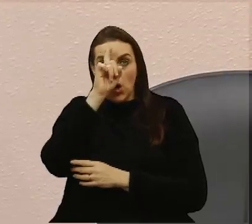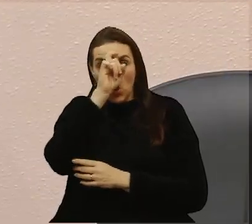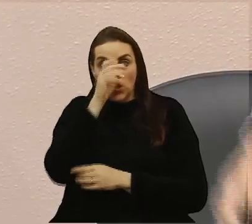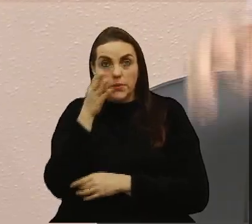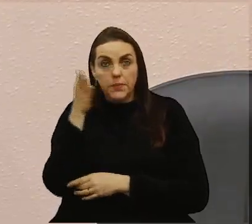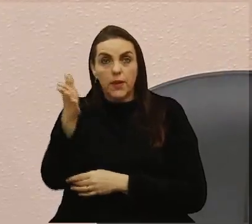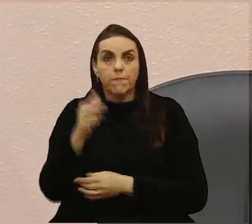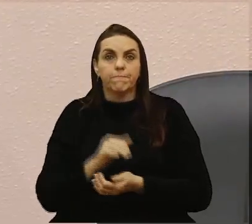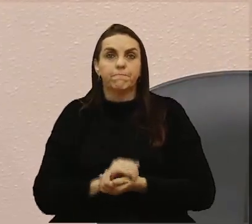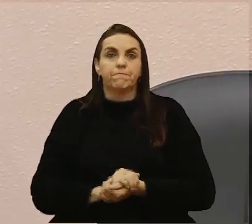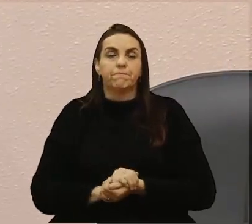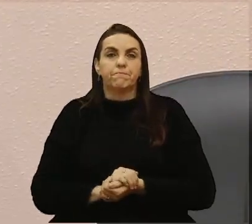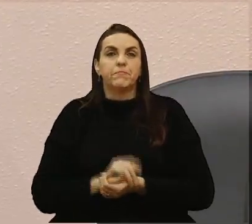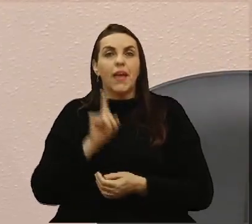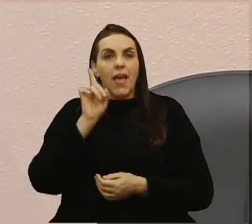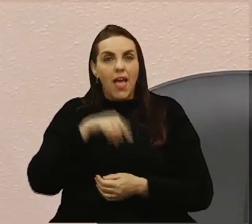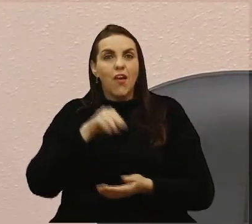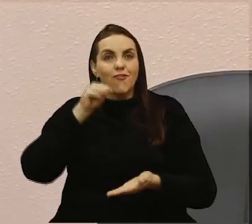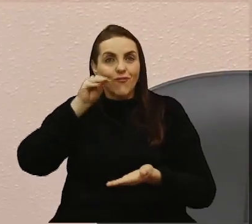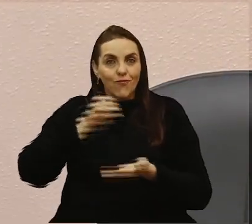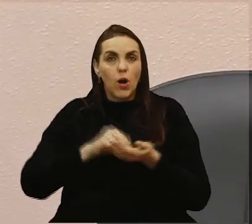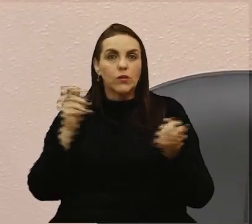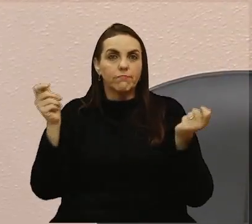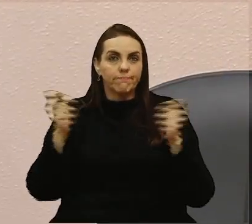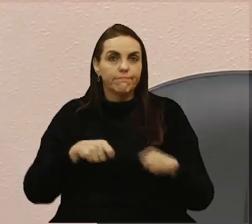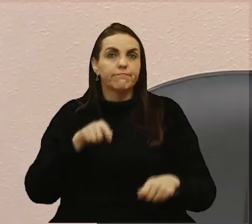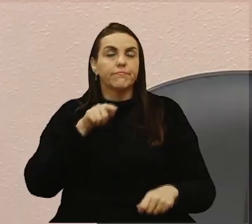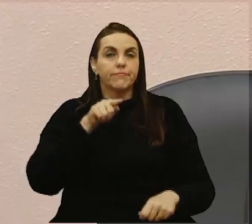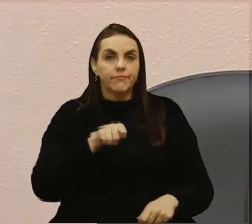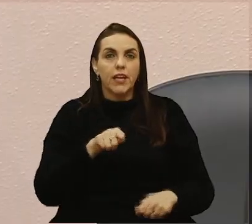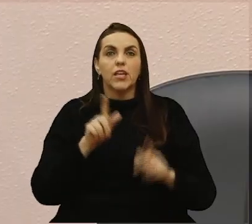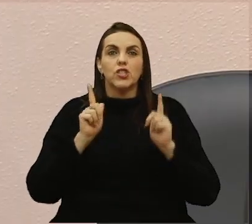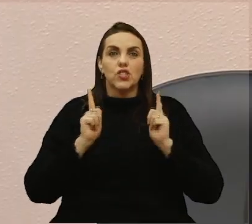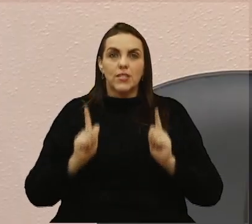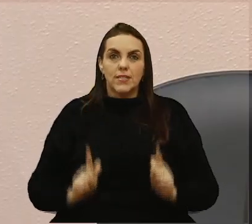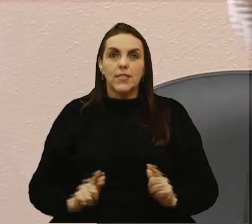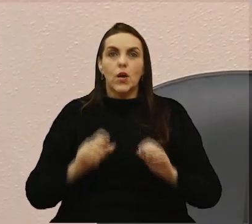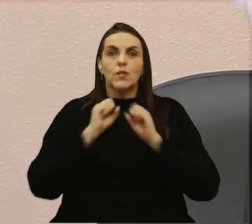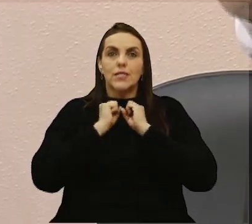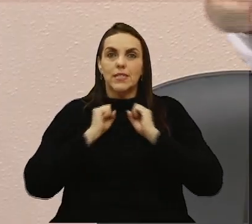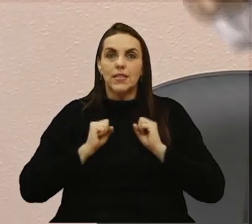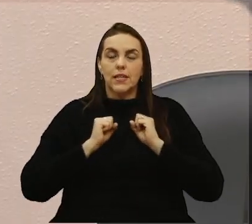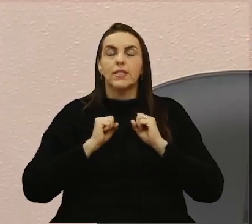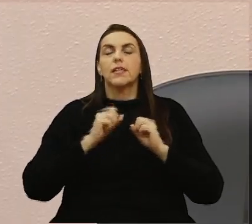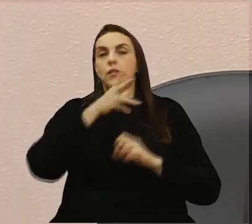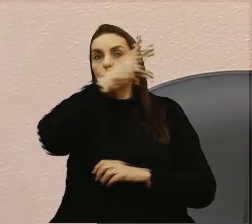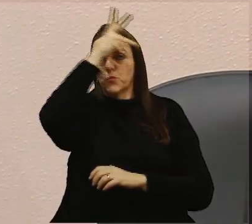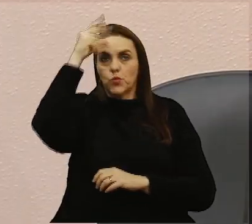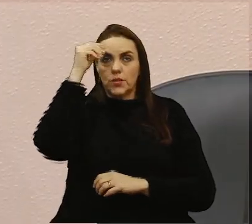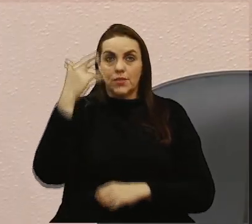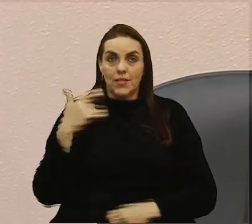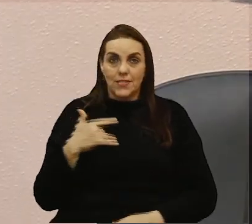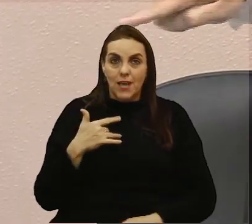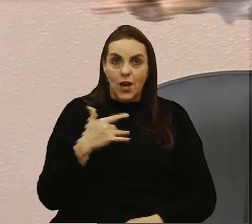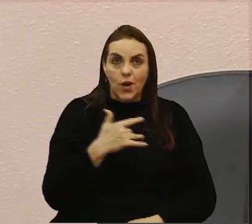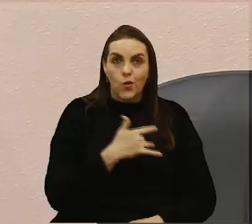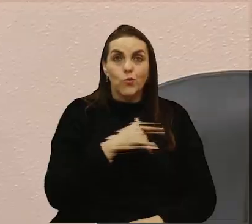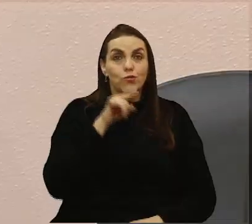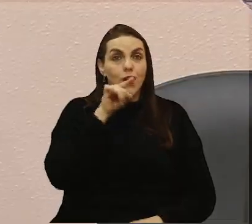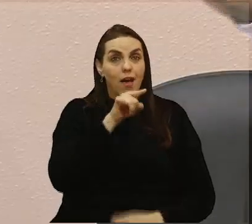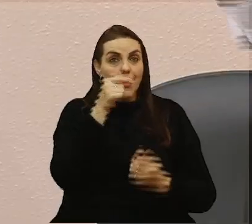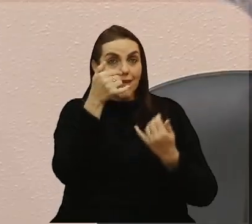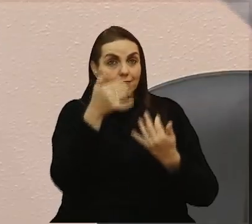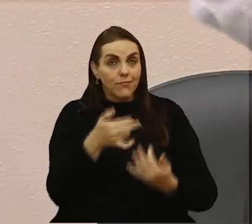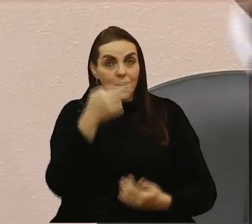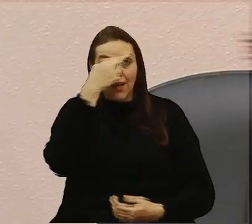hospital. A incompetência da gestão da Secretaria Municipal da Saúde resulta, como disse o vereador,